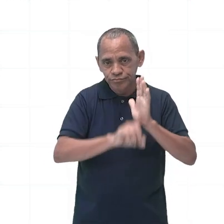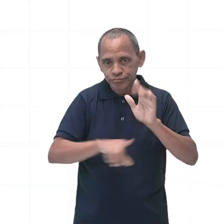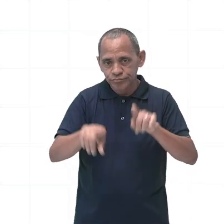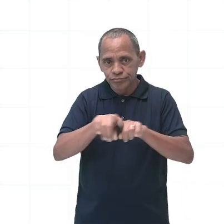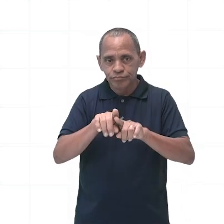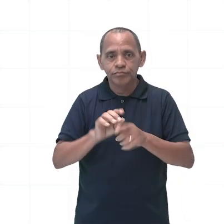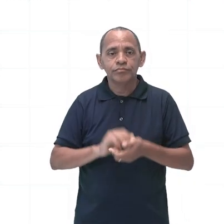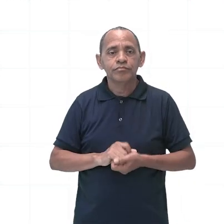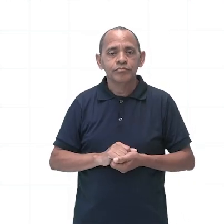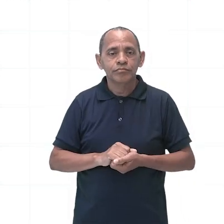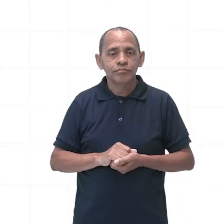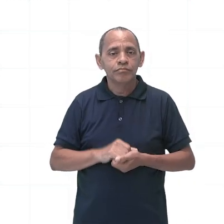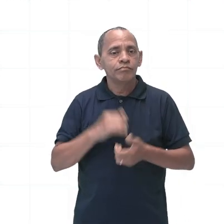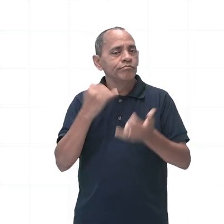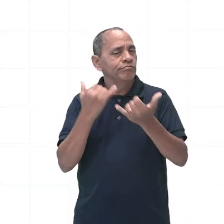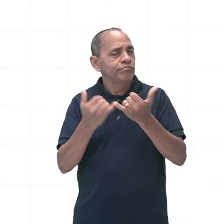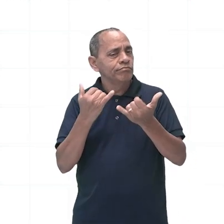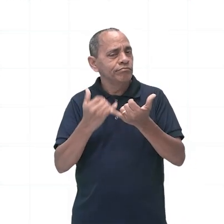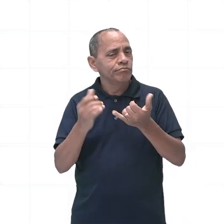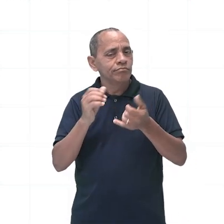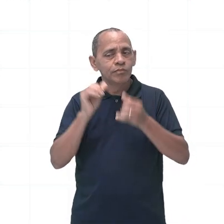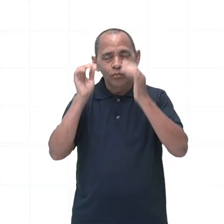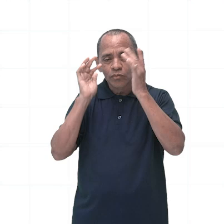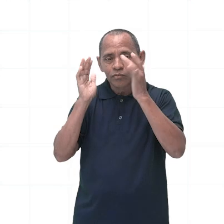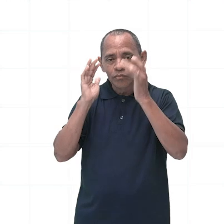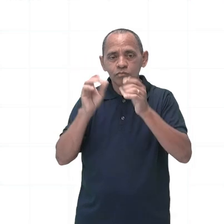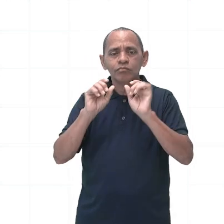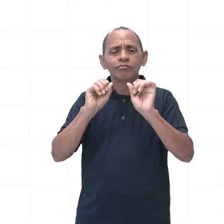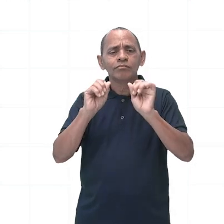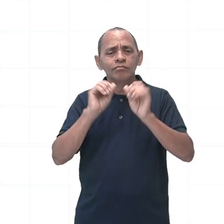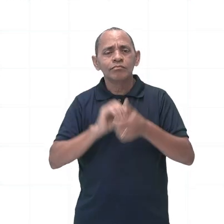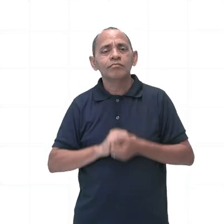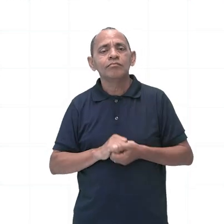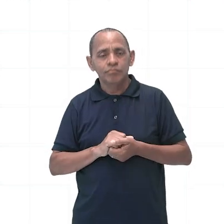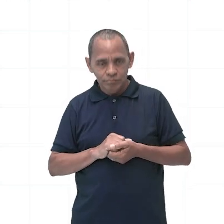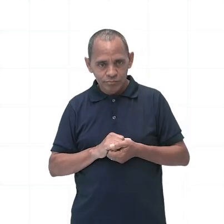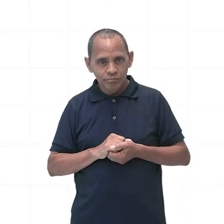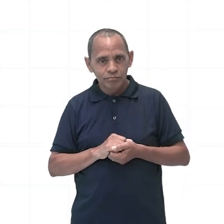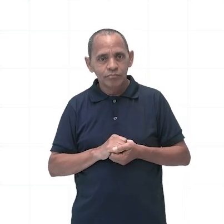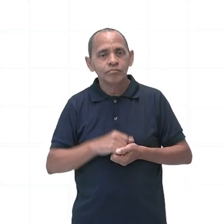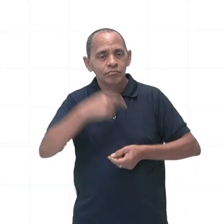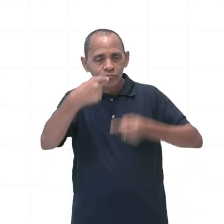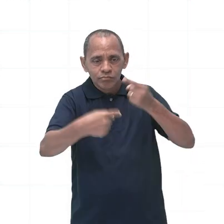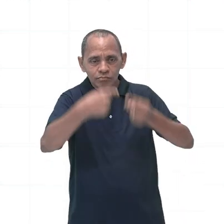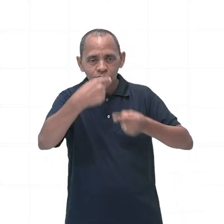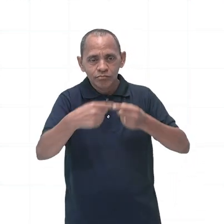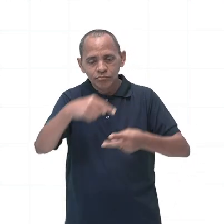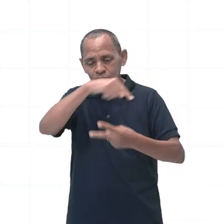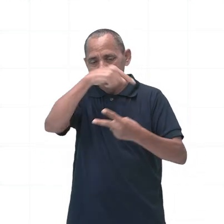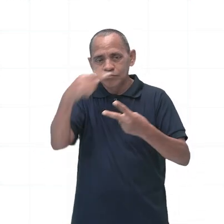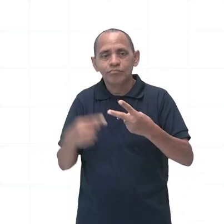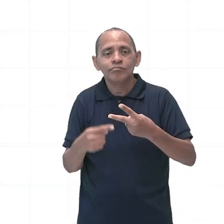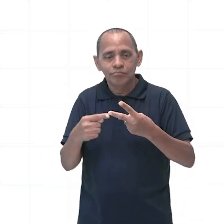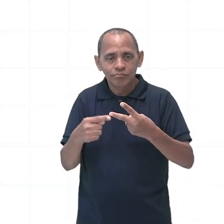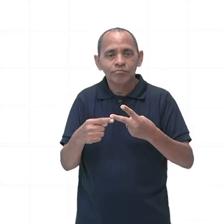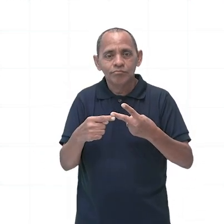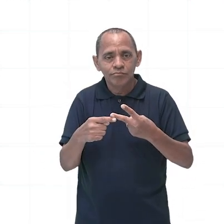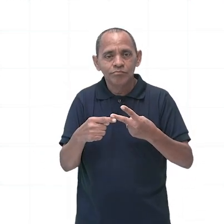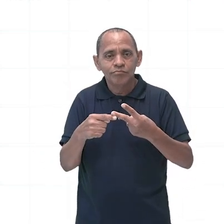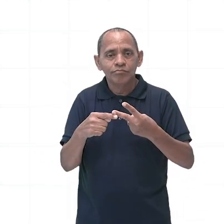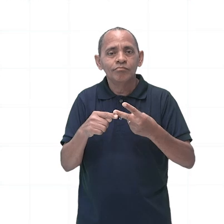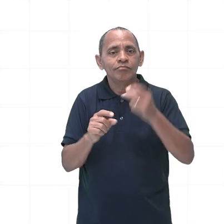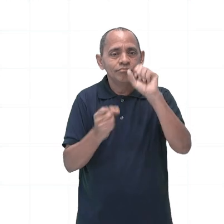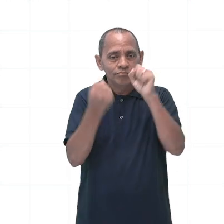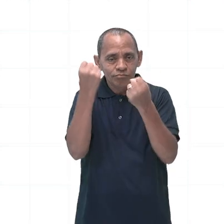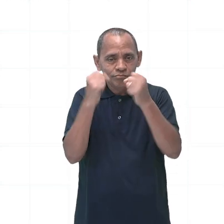Por ilusão, quem lutará contra 2 dos segmentos mais virulentos da indústria brasileira?